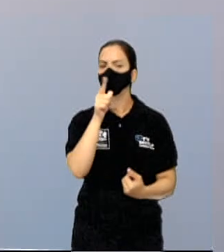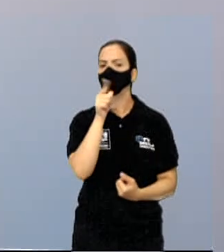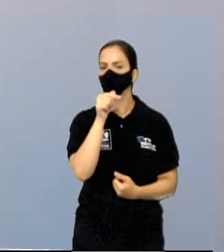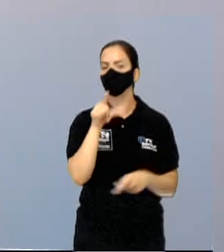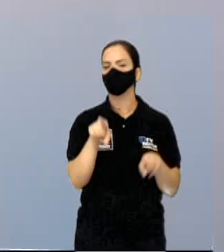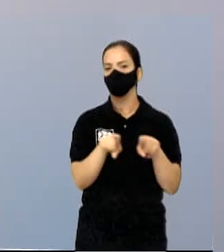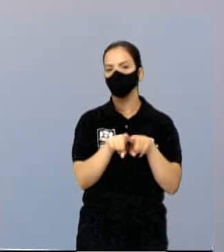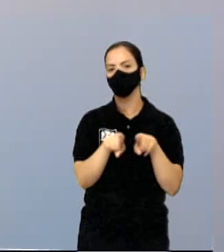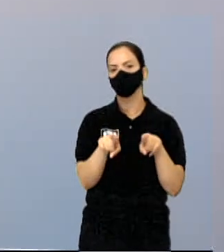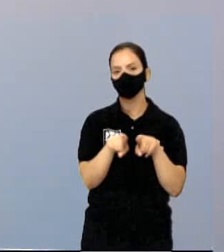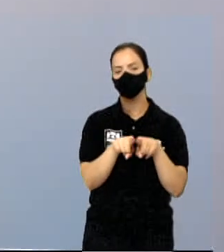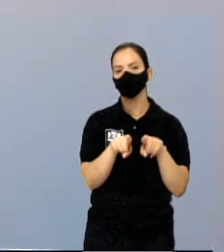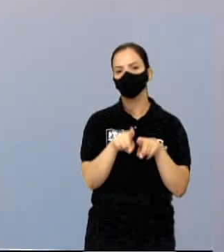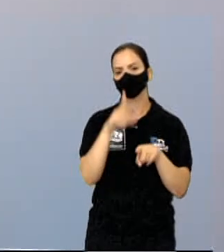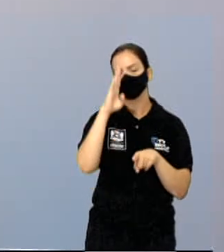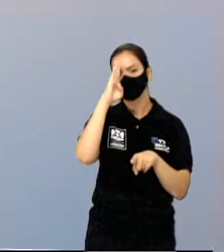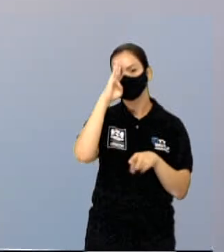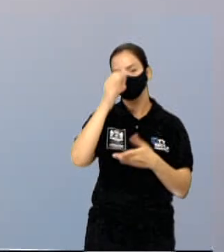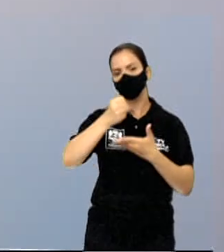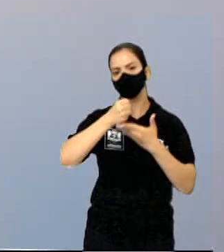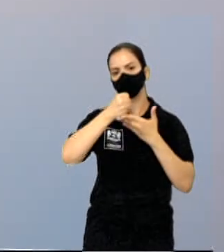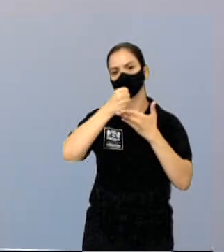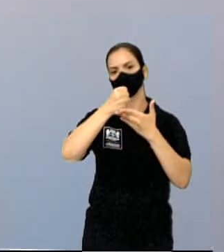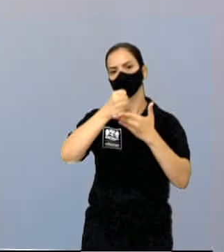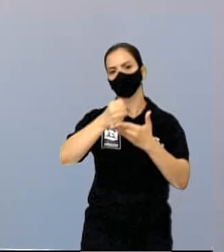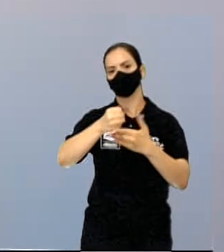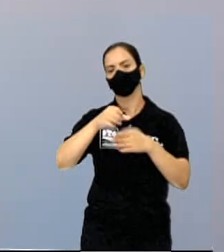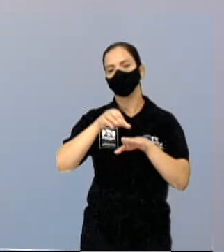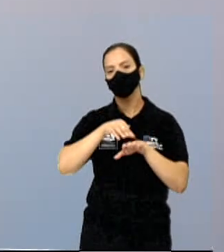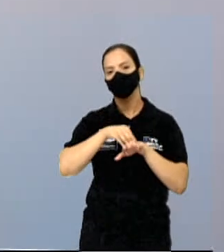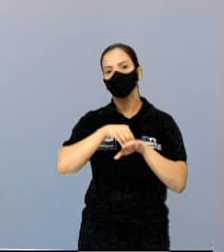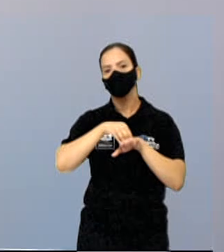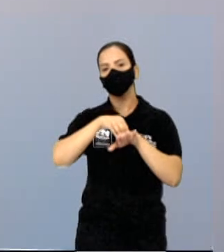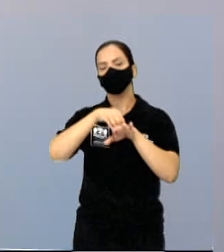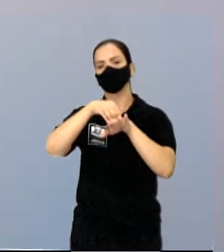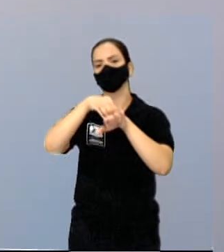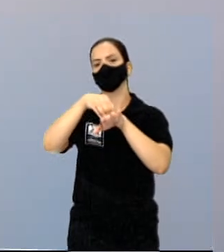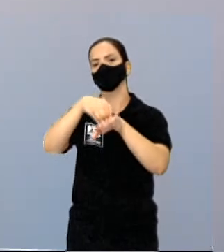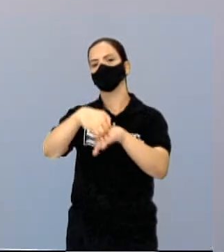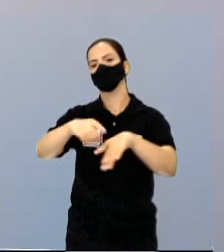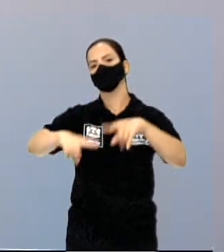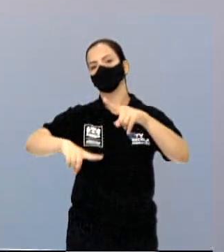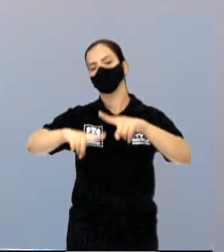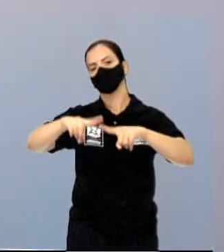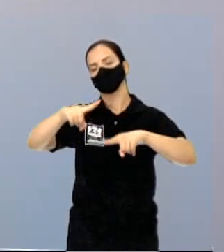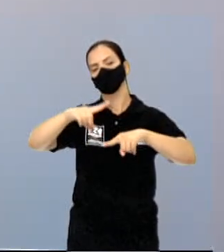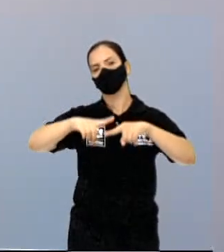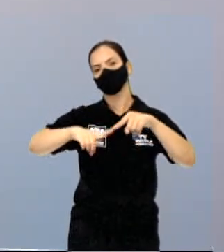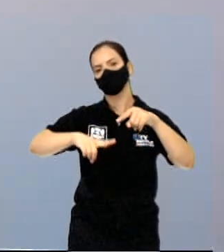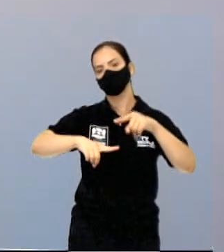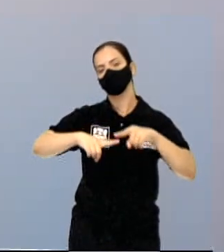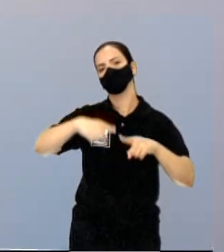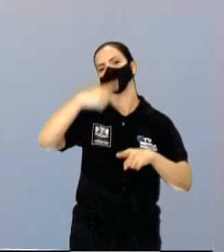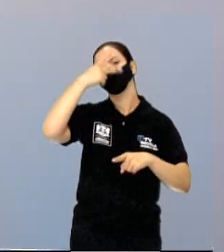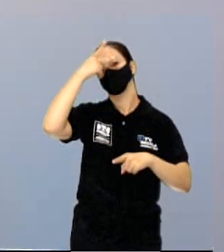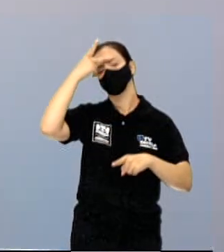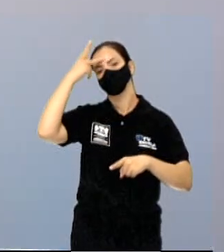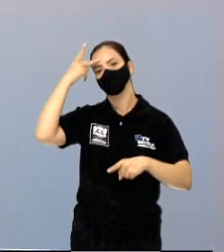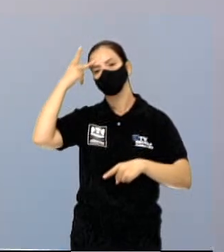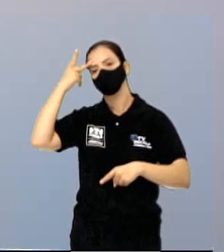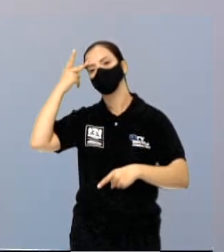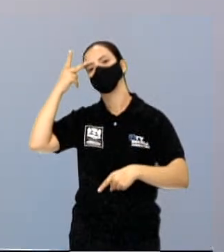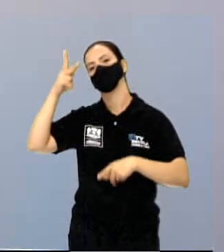poderiam ajudar principalmente na questão aí, gente, de locomoção, o transporte de materiais e pessoas, né, entre as comunidades,